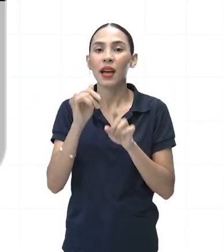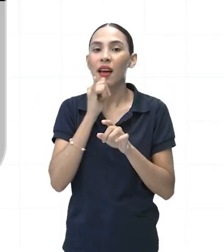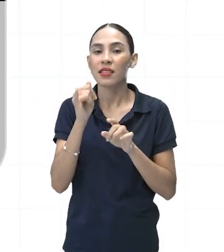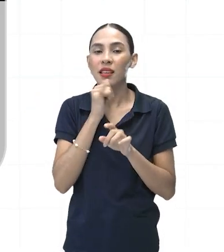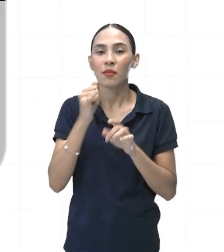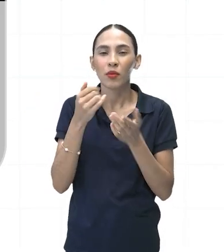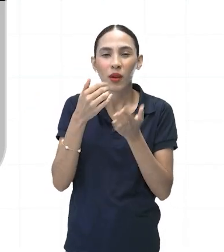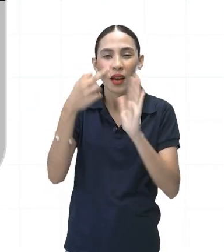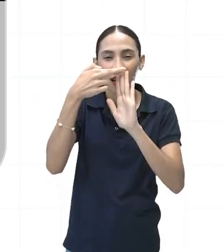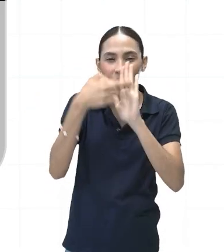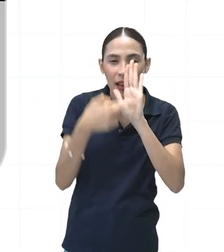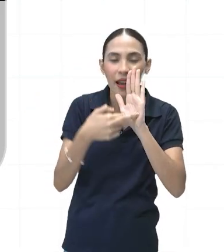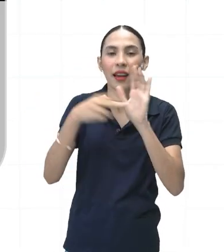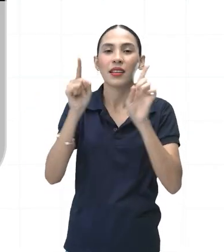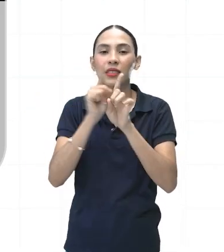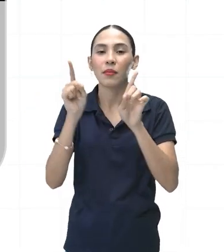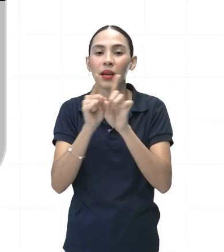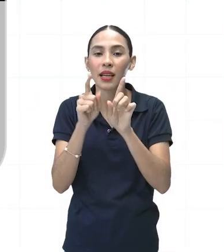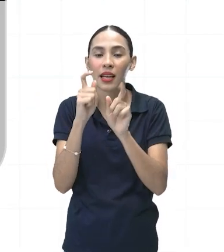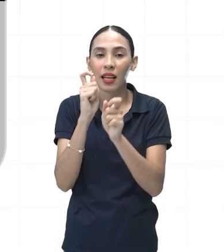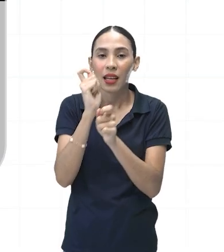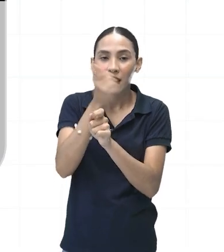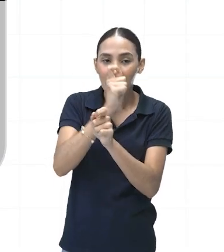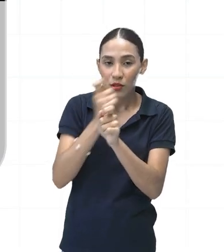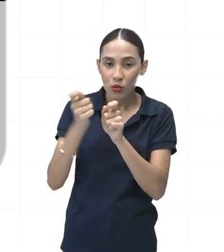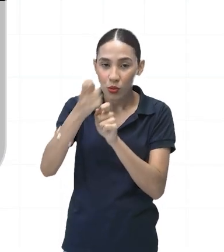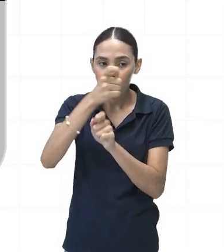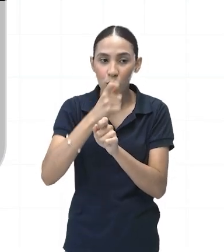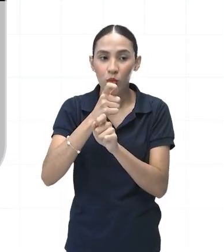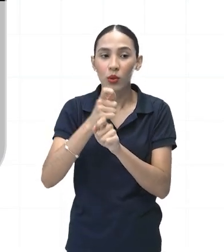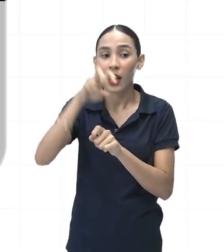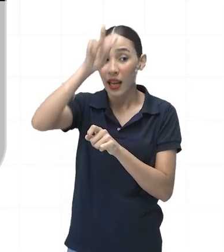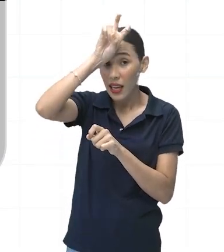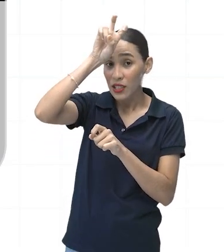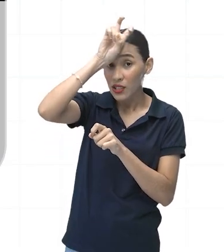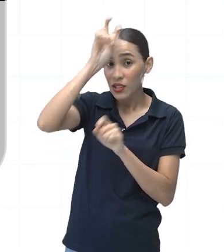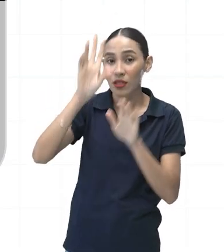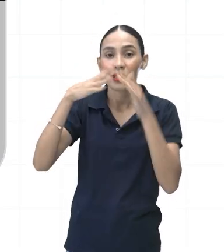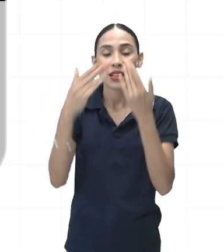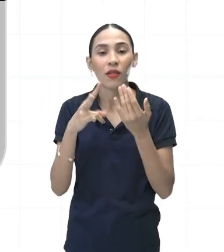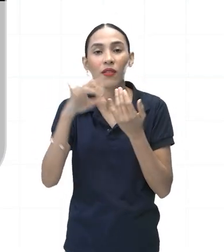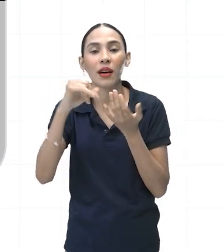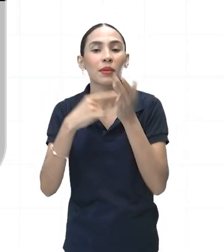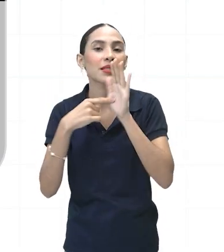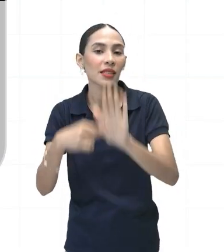nos princípios da escultura. Então, essa obra de arte ele vai